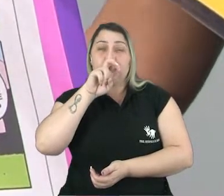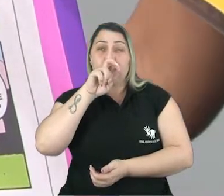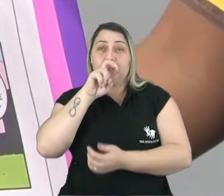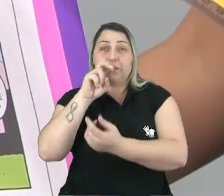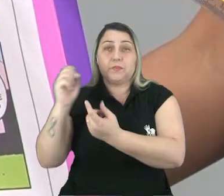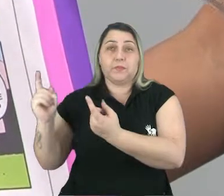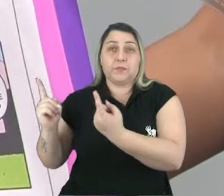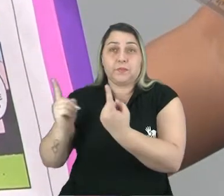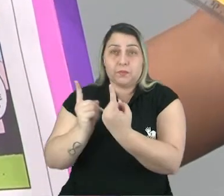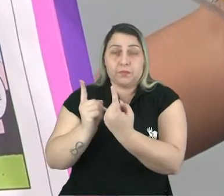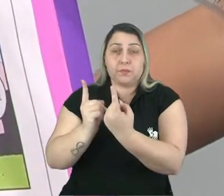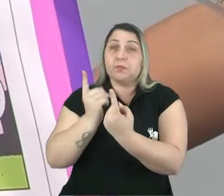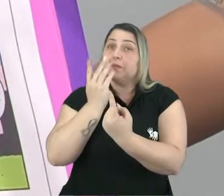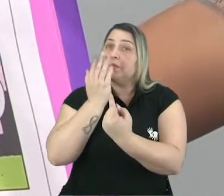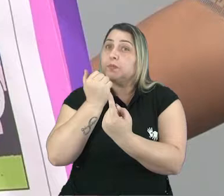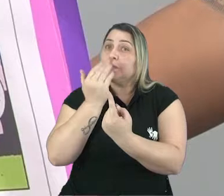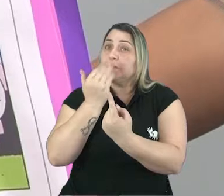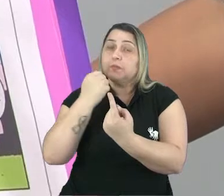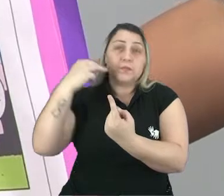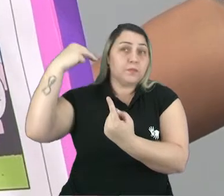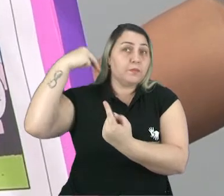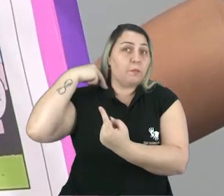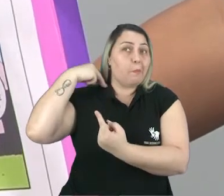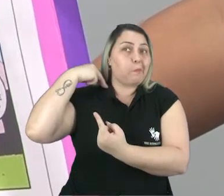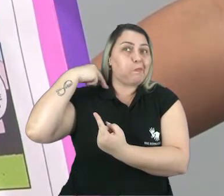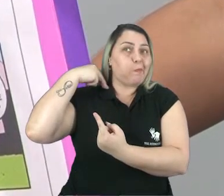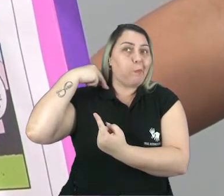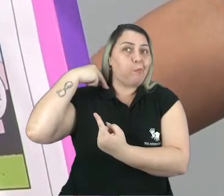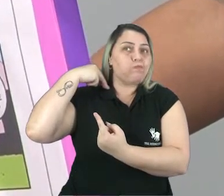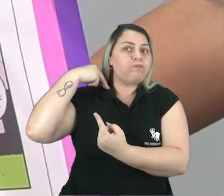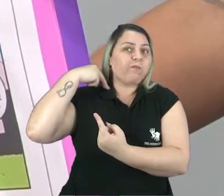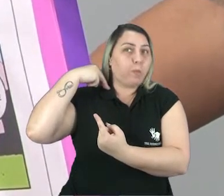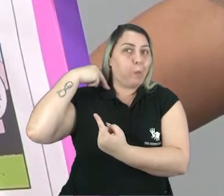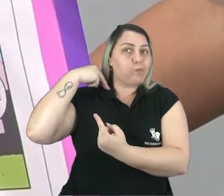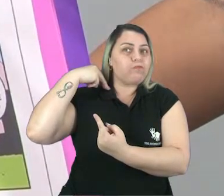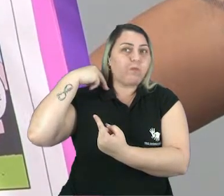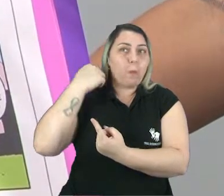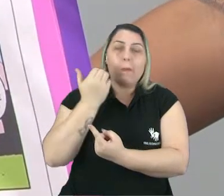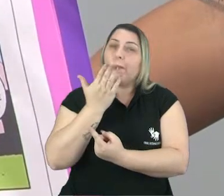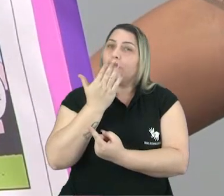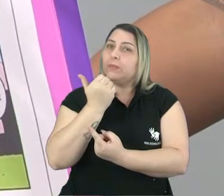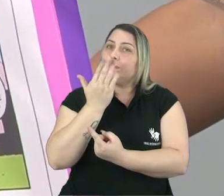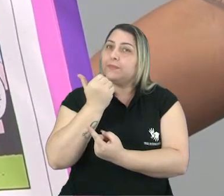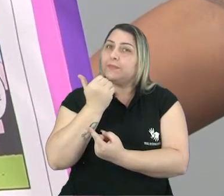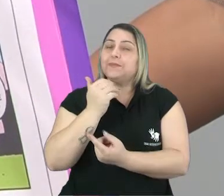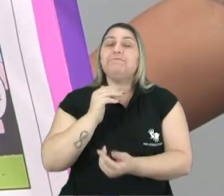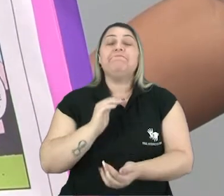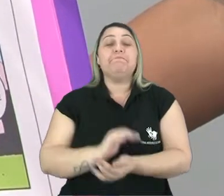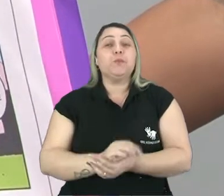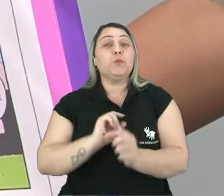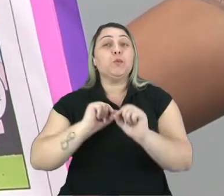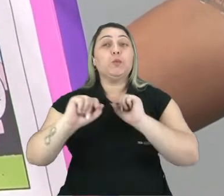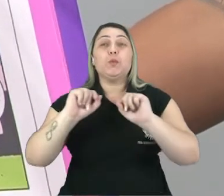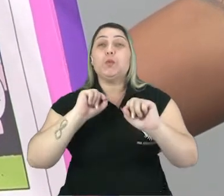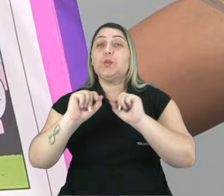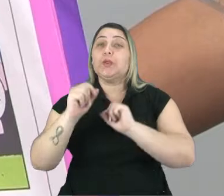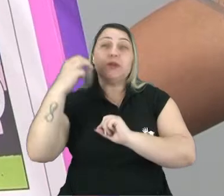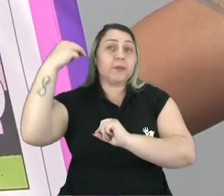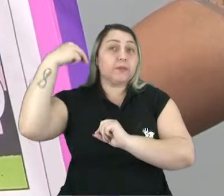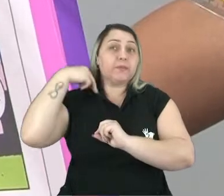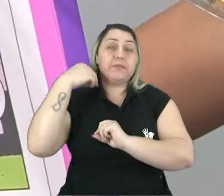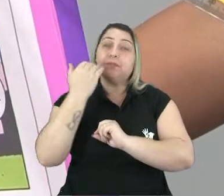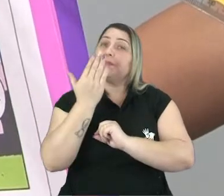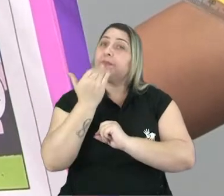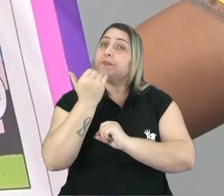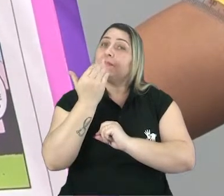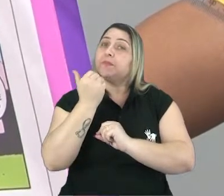observando? Veja que a bochecha dela está bem cheia, ela está comendo aqui alguma coisa, mas o que será que Magali